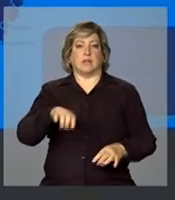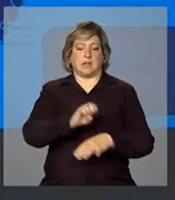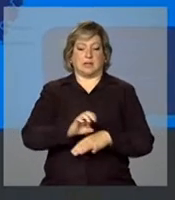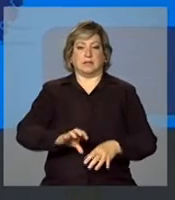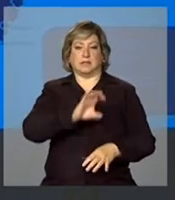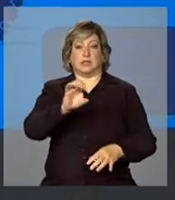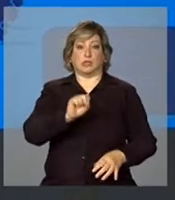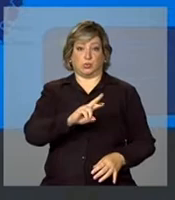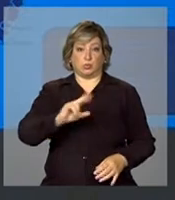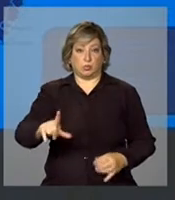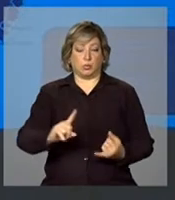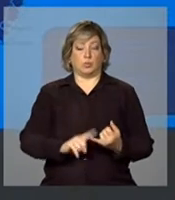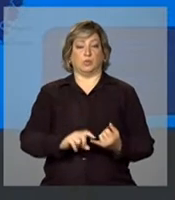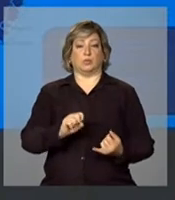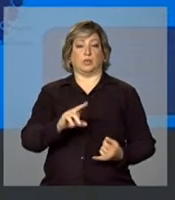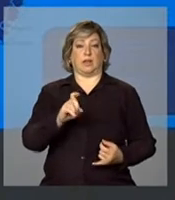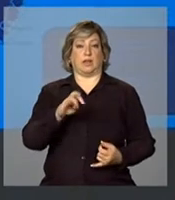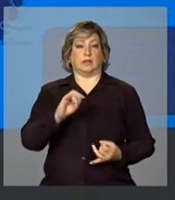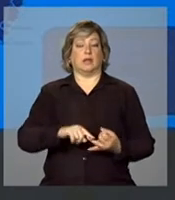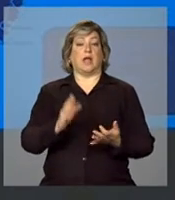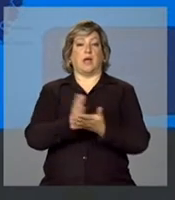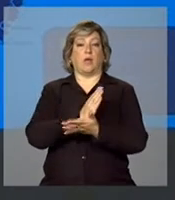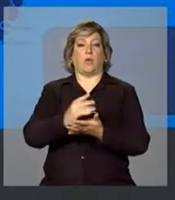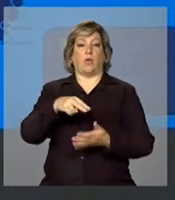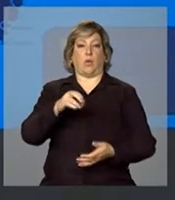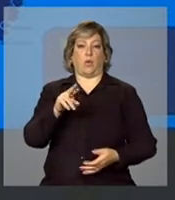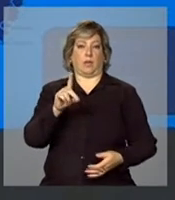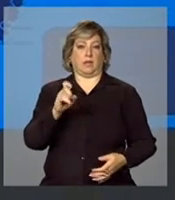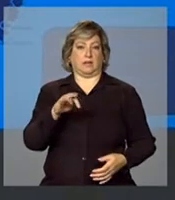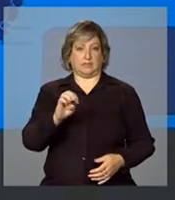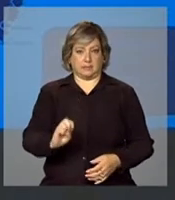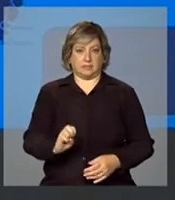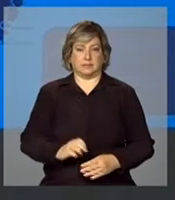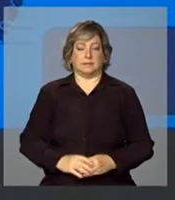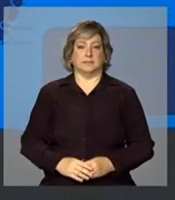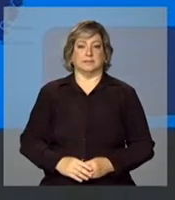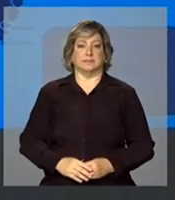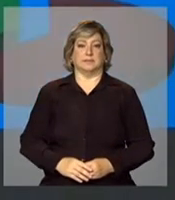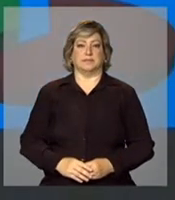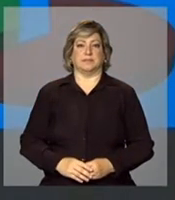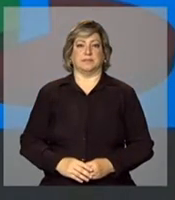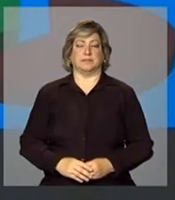do Sul, Sudeste e alguns estados do Nordeste.